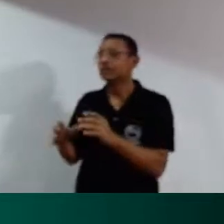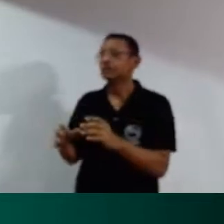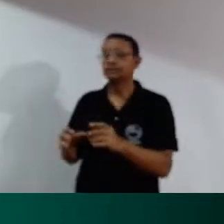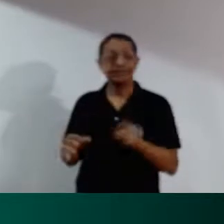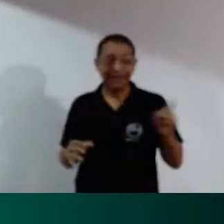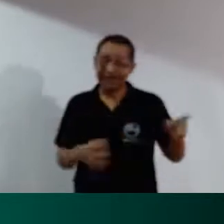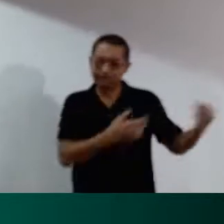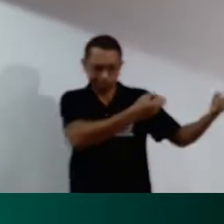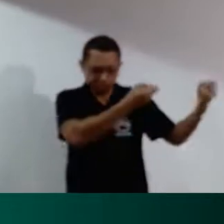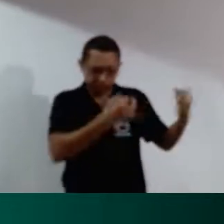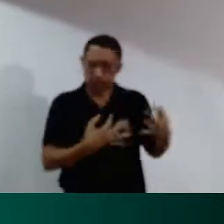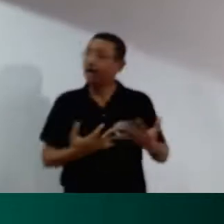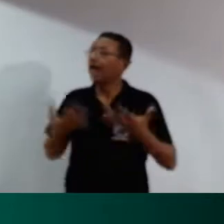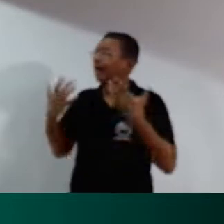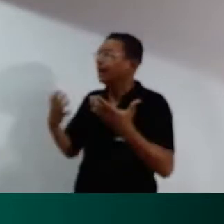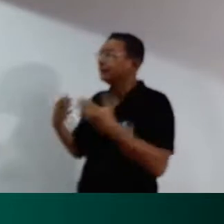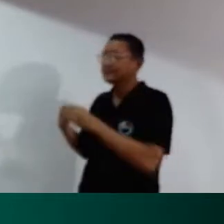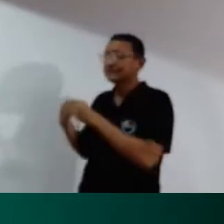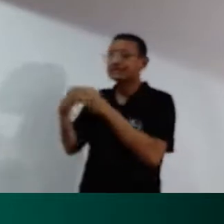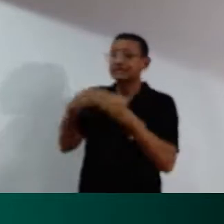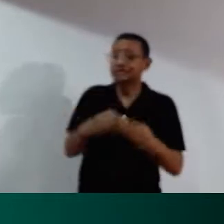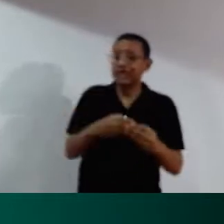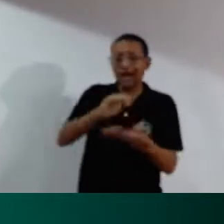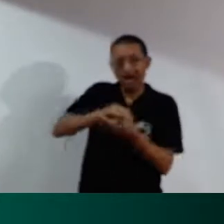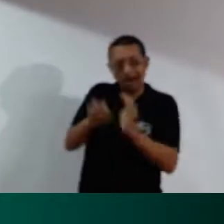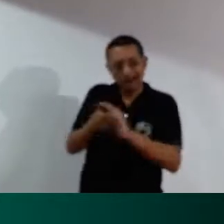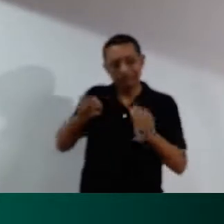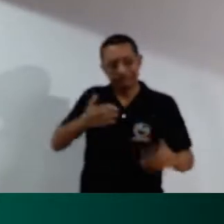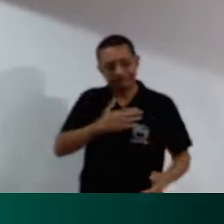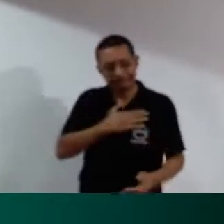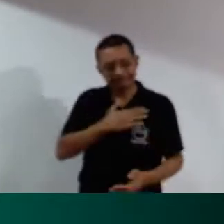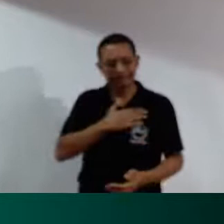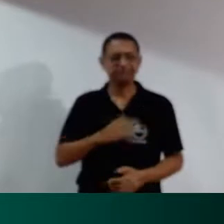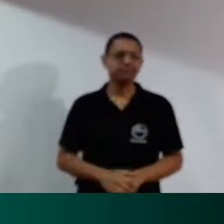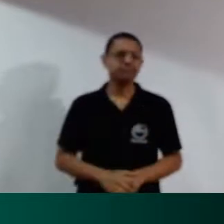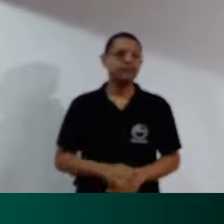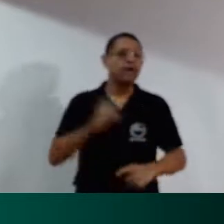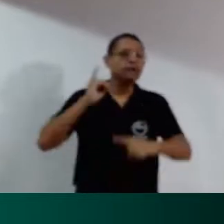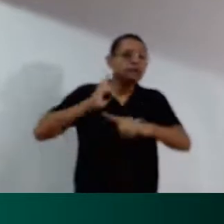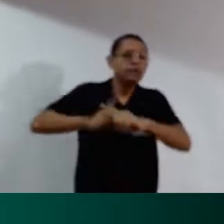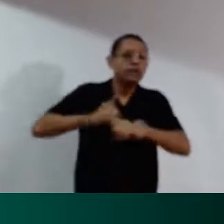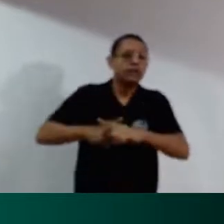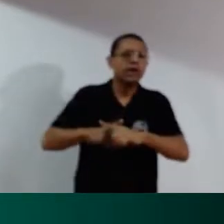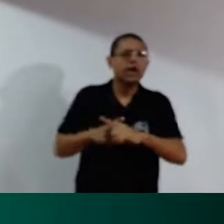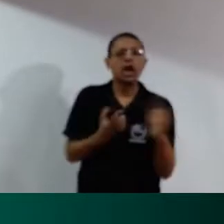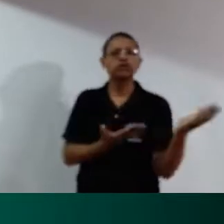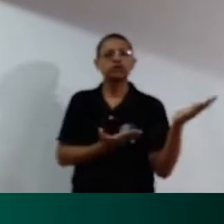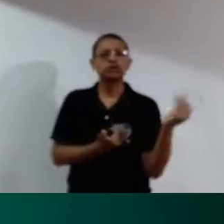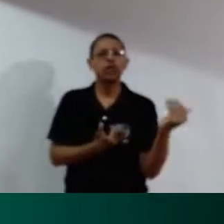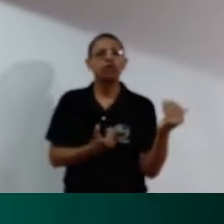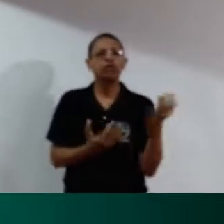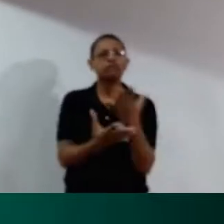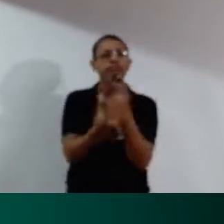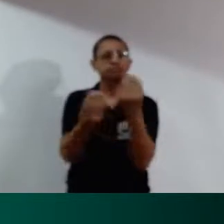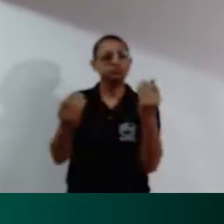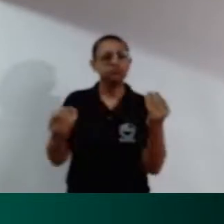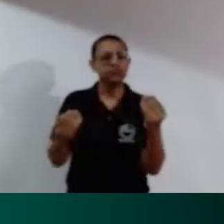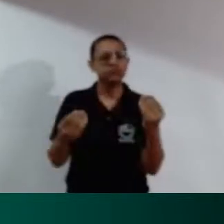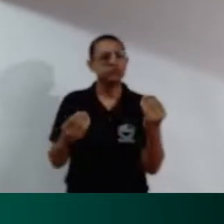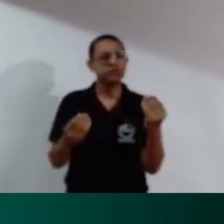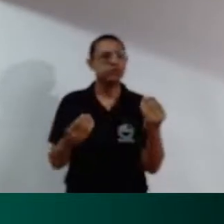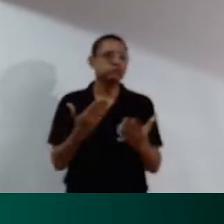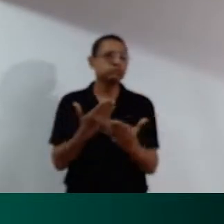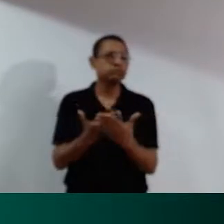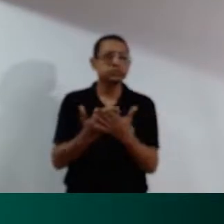arte para sabe por quê Porque é muito jovem que você pode ensinar o teatro não sei se que tem aula de teatro né